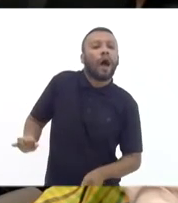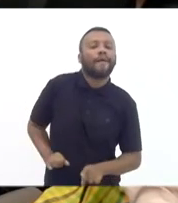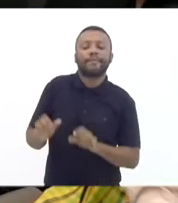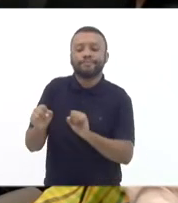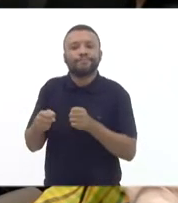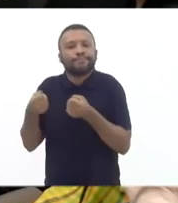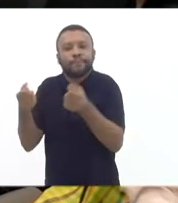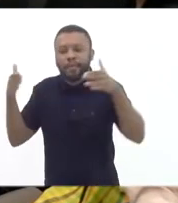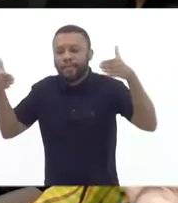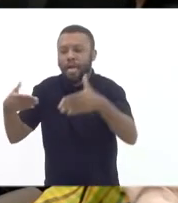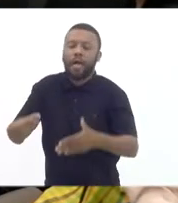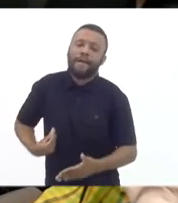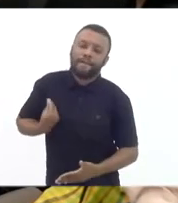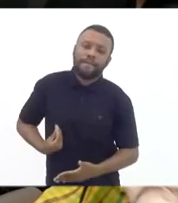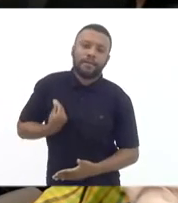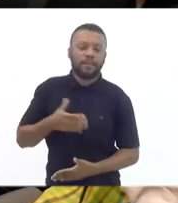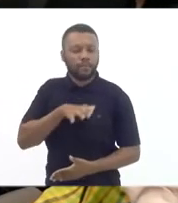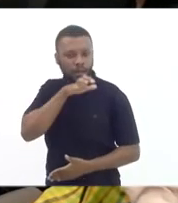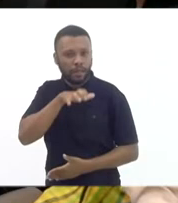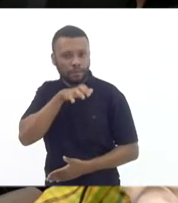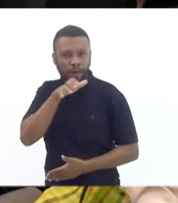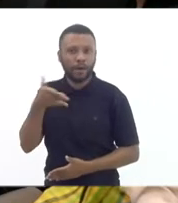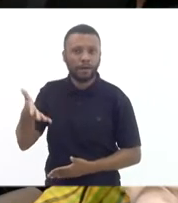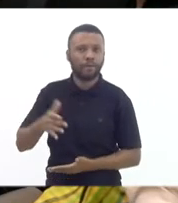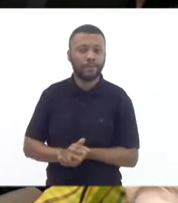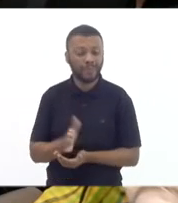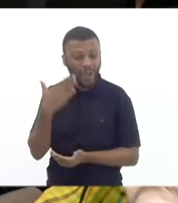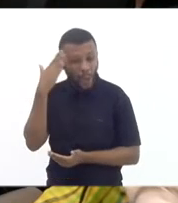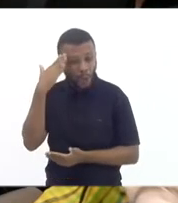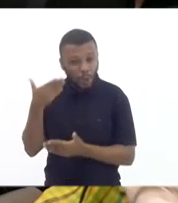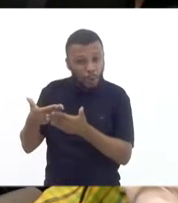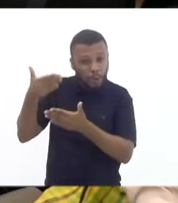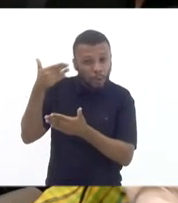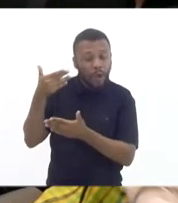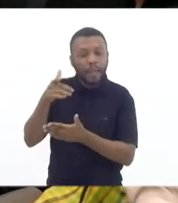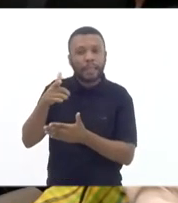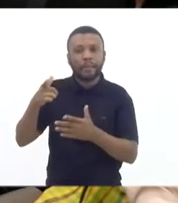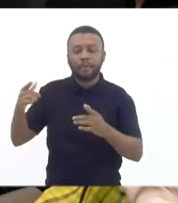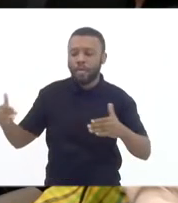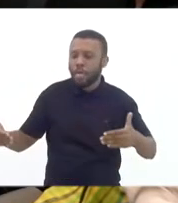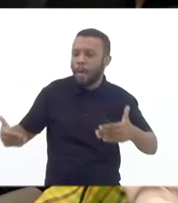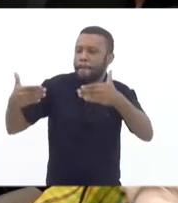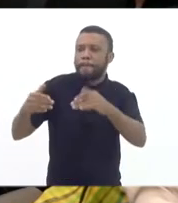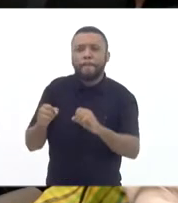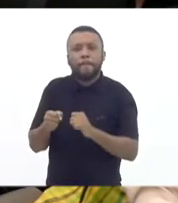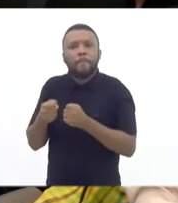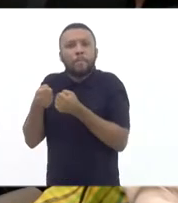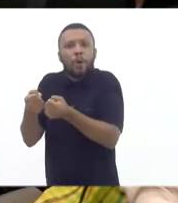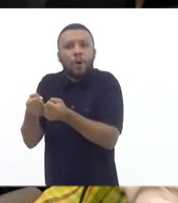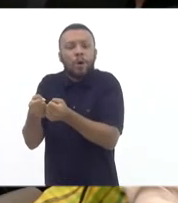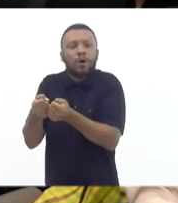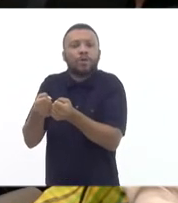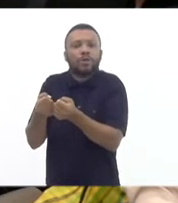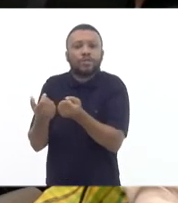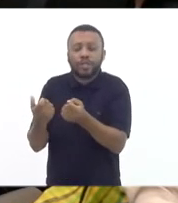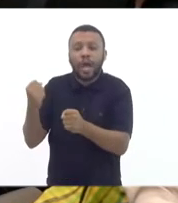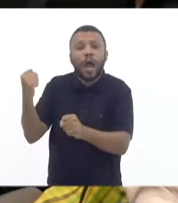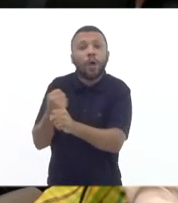pela causa animal. Recentemente, pelo que eu soube pela mídia, ela teve um embate por defender a colocação de um